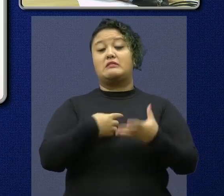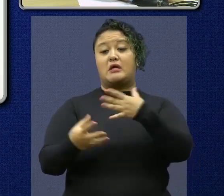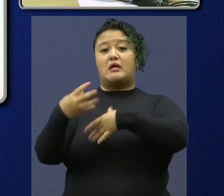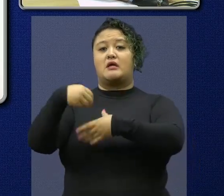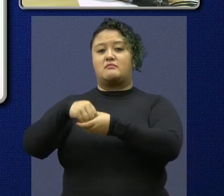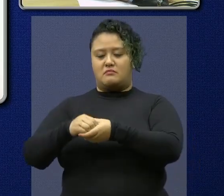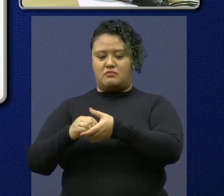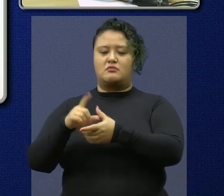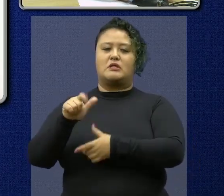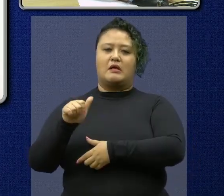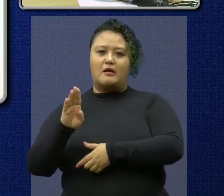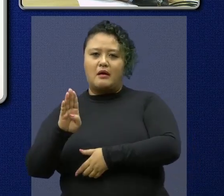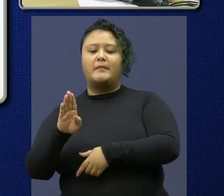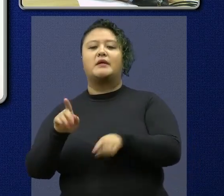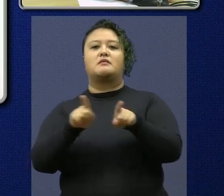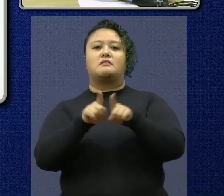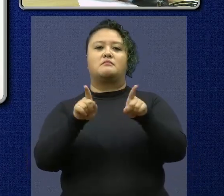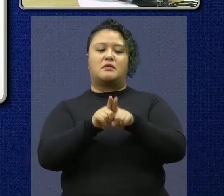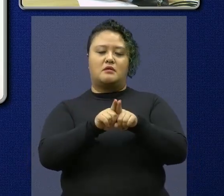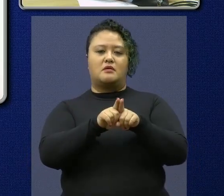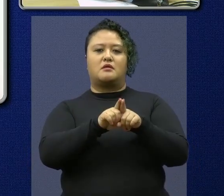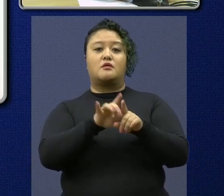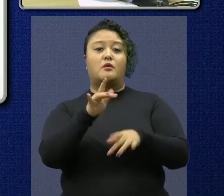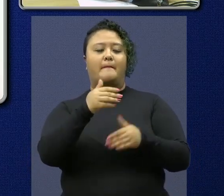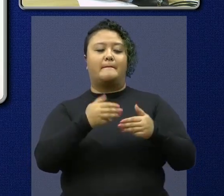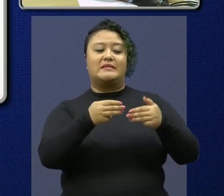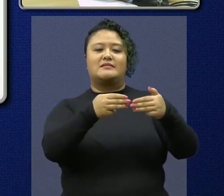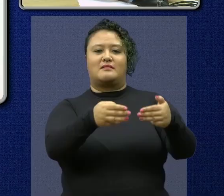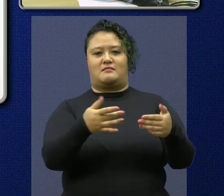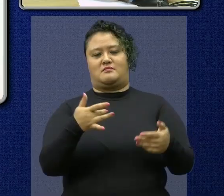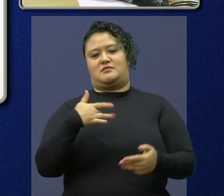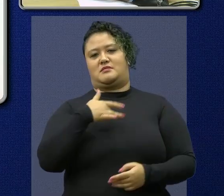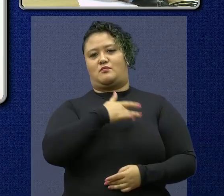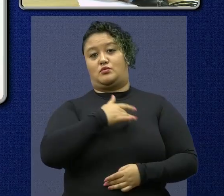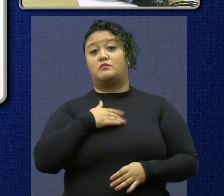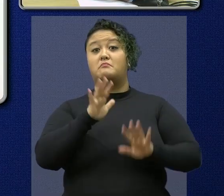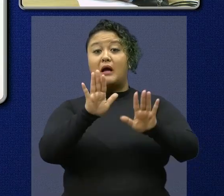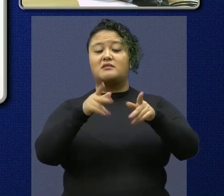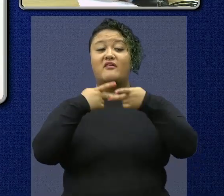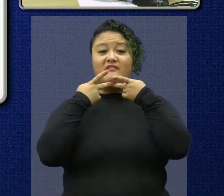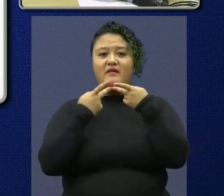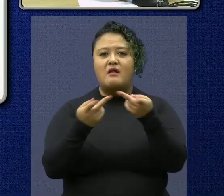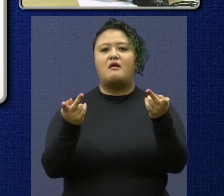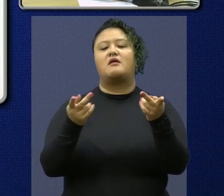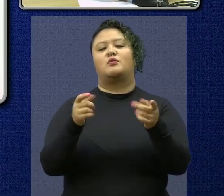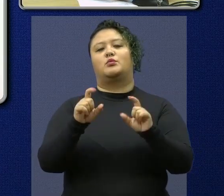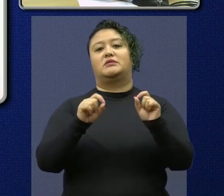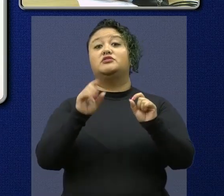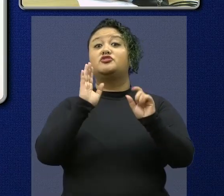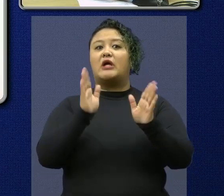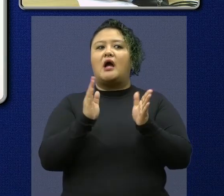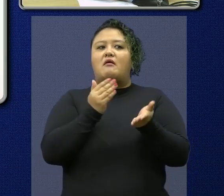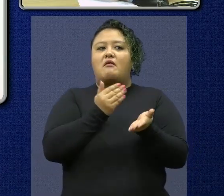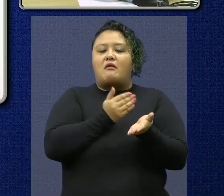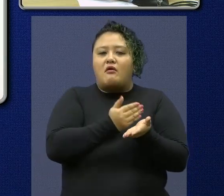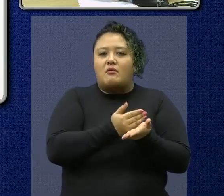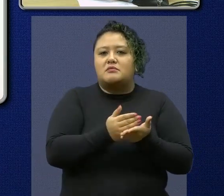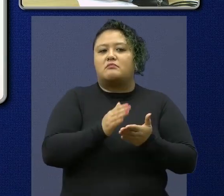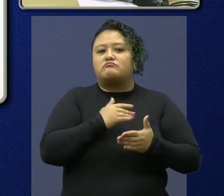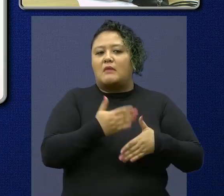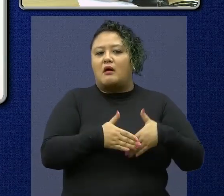Hermano Tavares, né, com o Ministério da Saúde. Mas o que eu posso dizer é que começou a se dar uns passos nesse